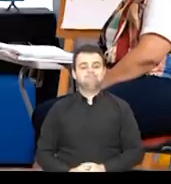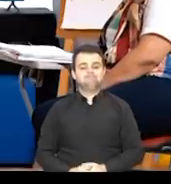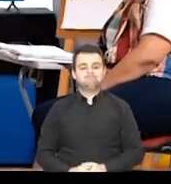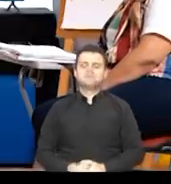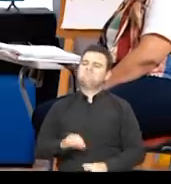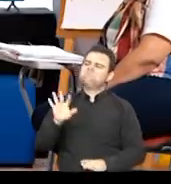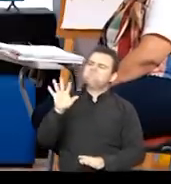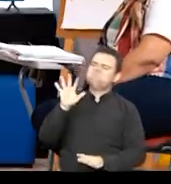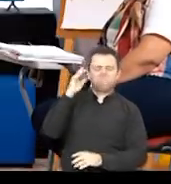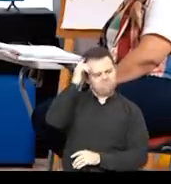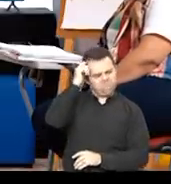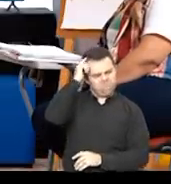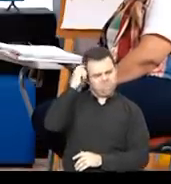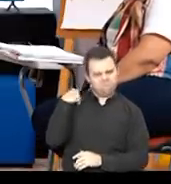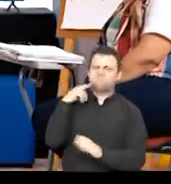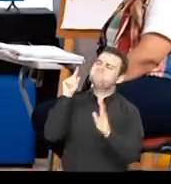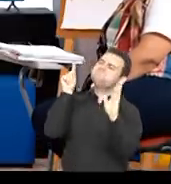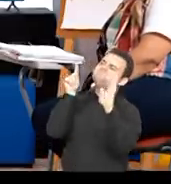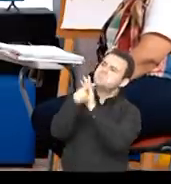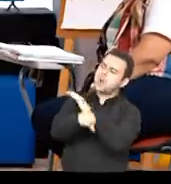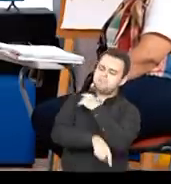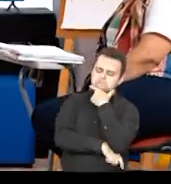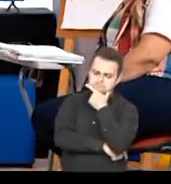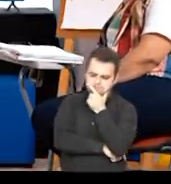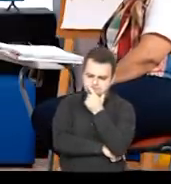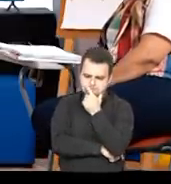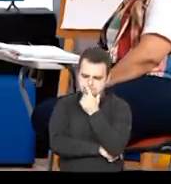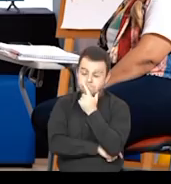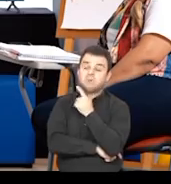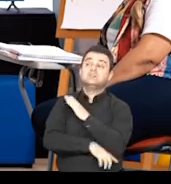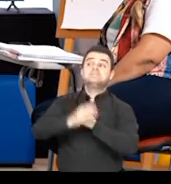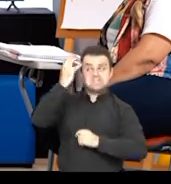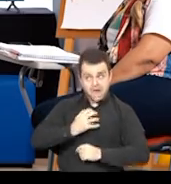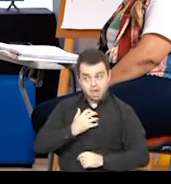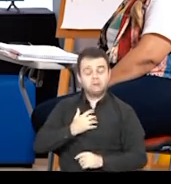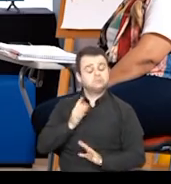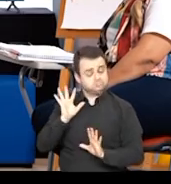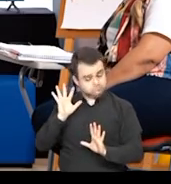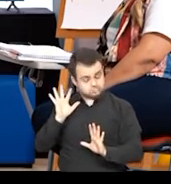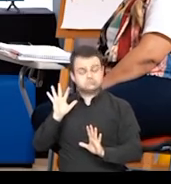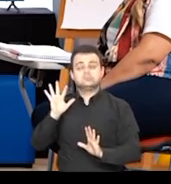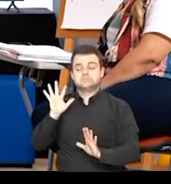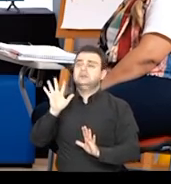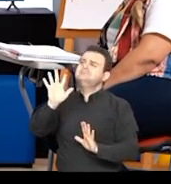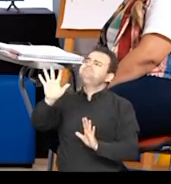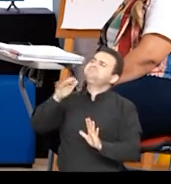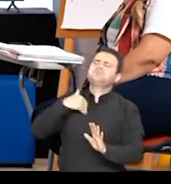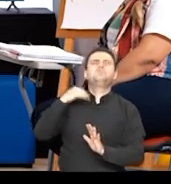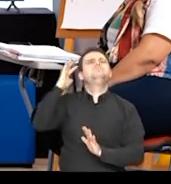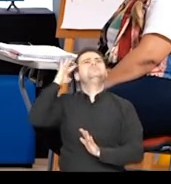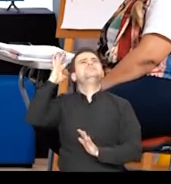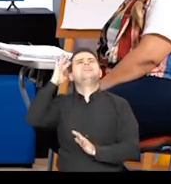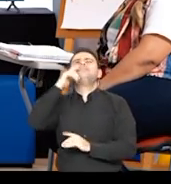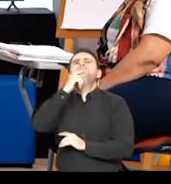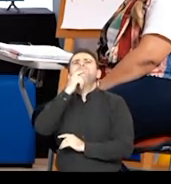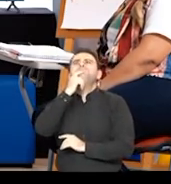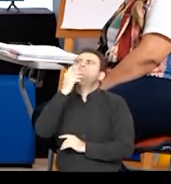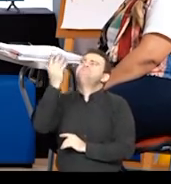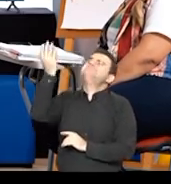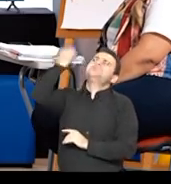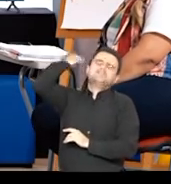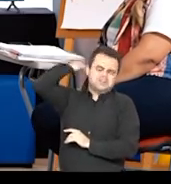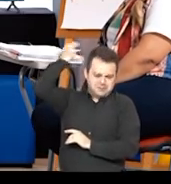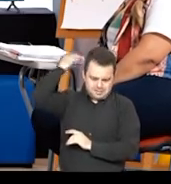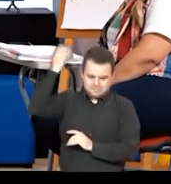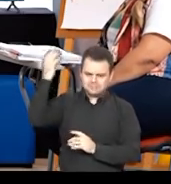Mas agora eu estou com uma dúvida. Estou com uma dúvida séria, professora. Eu fico tentando imaginar como é que era esse tempo, como é que